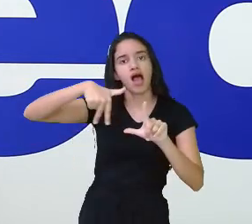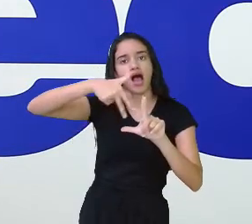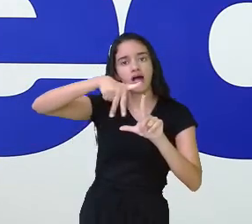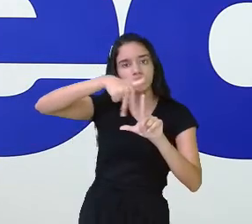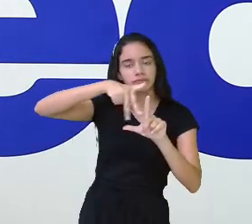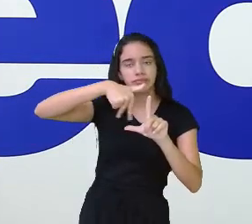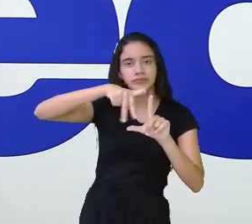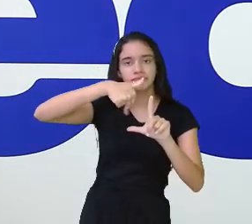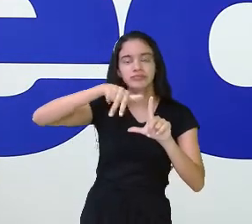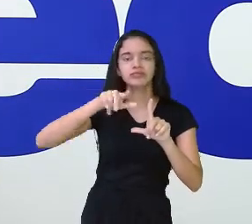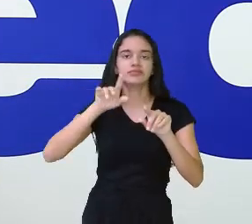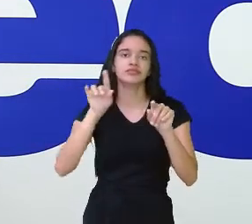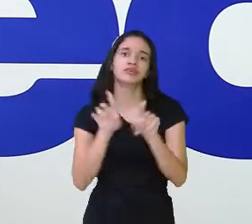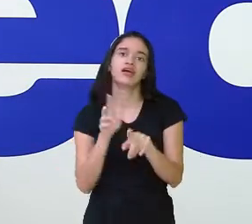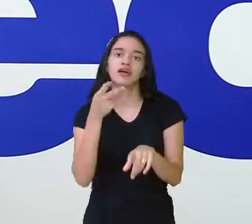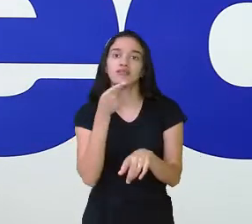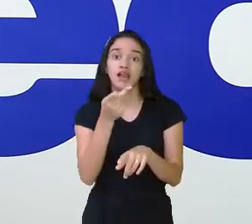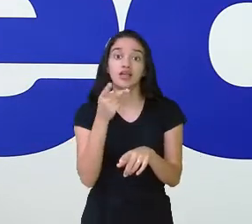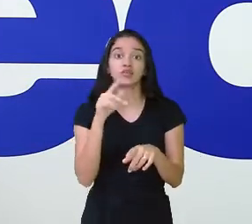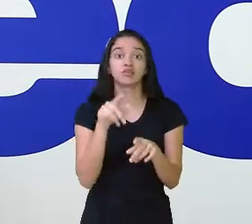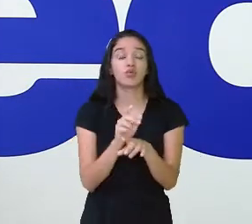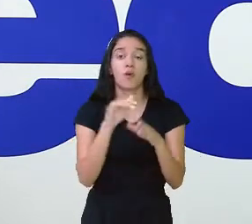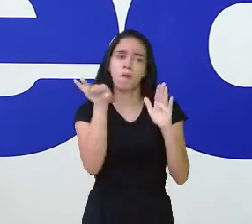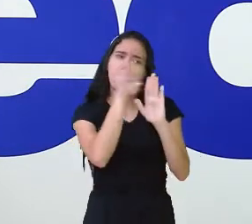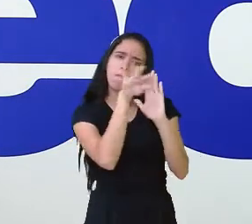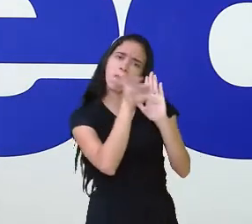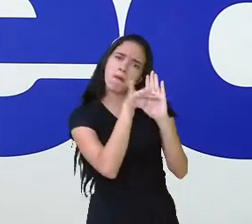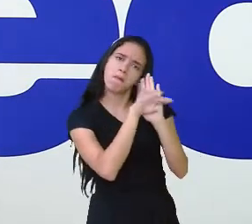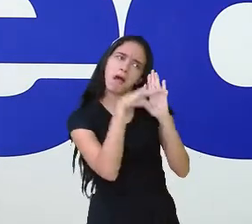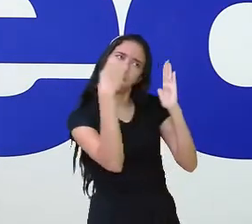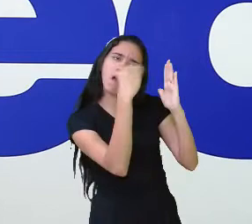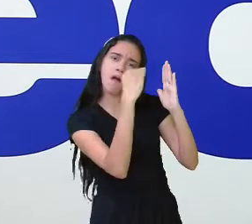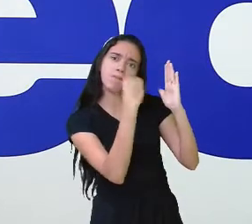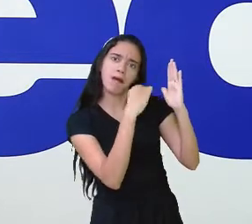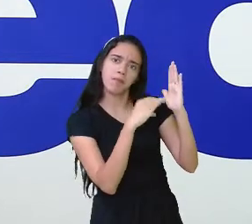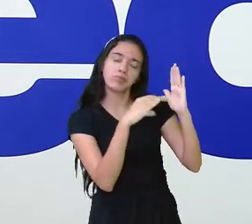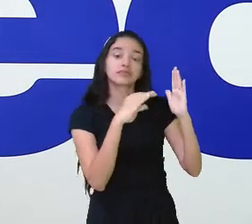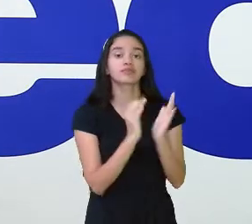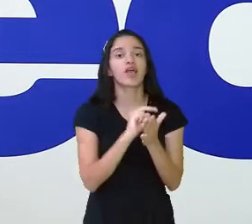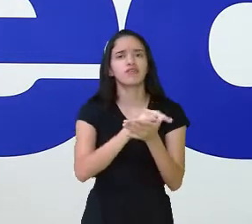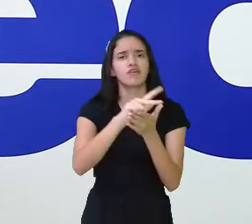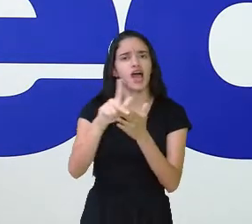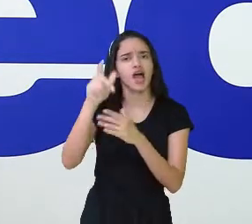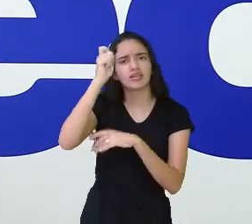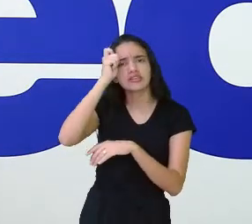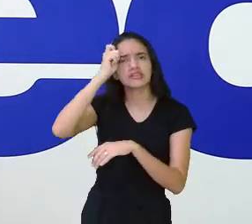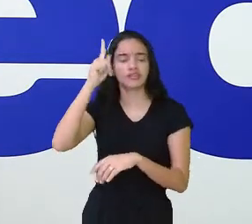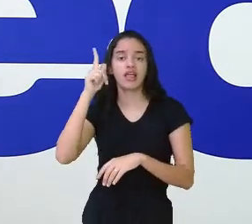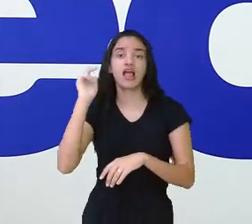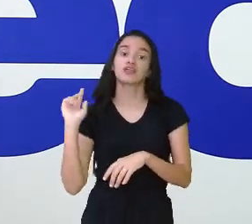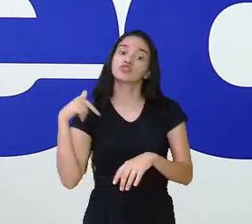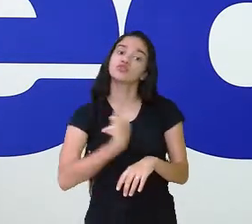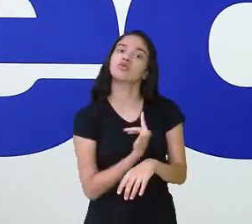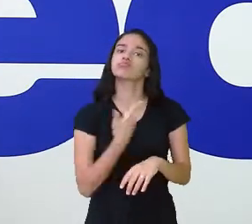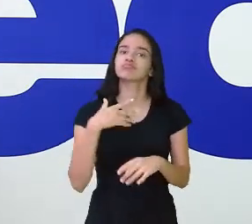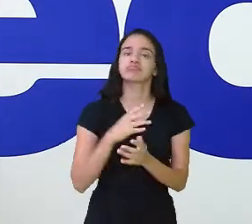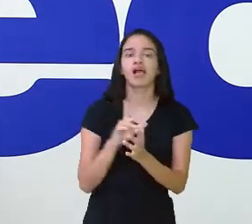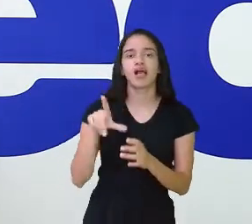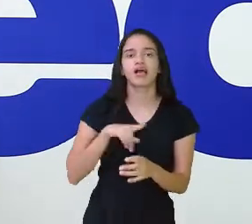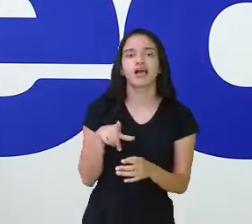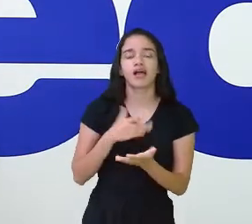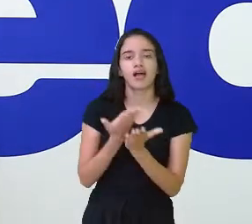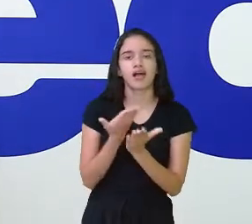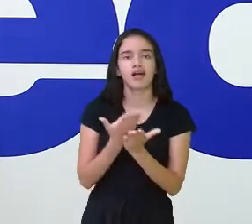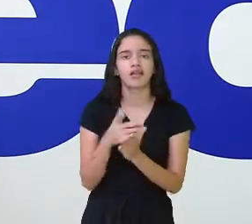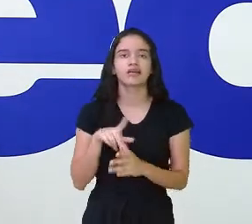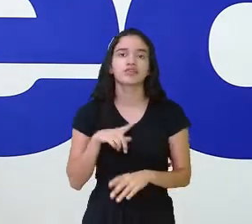falando sobre aquilo, né, com as letras e tal, ou seja, várias ideias. E aqui cada aula nossa, a gente dá uma ideia de um vídeo